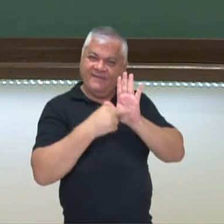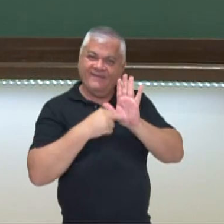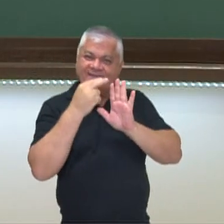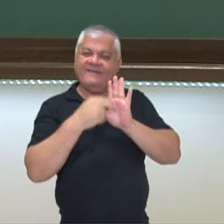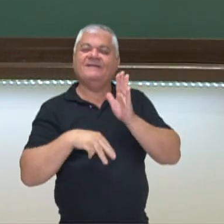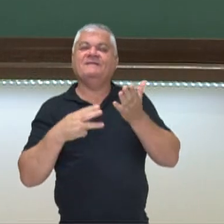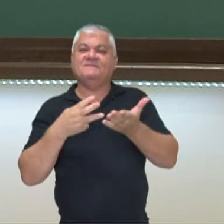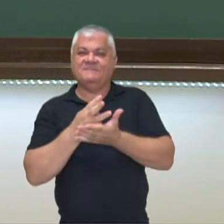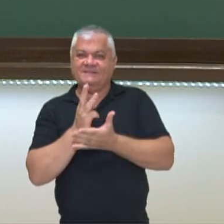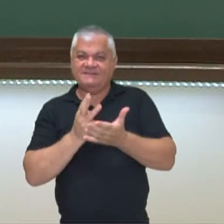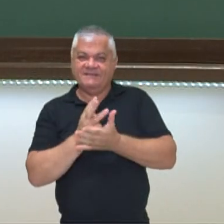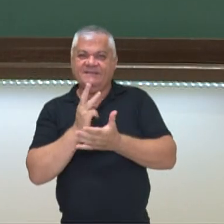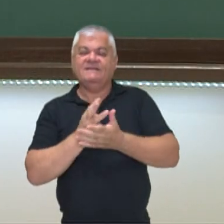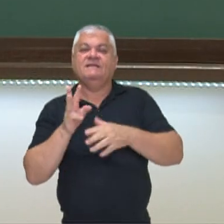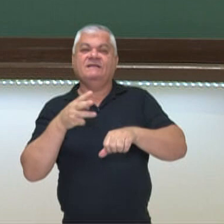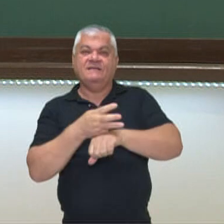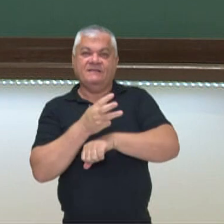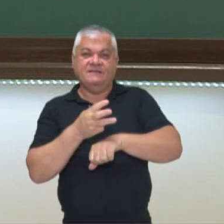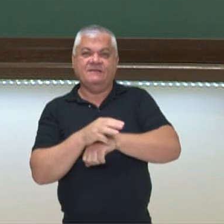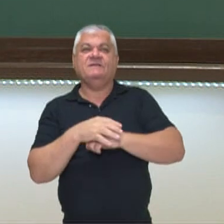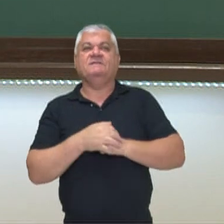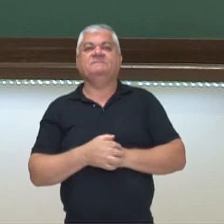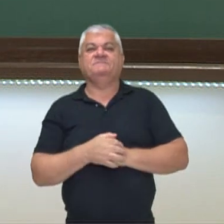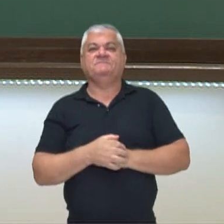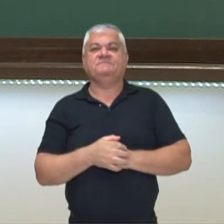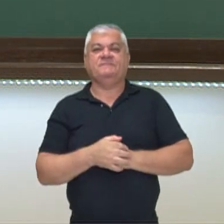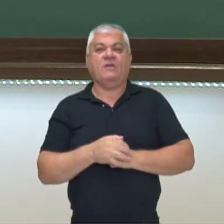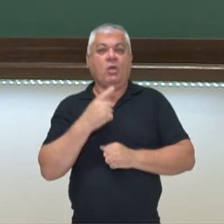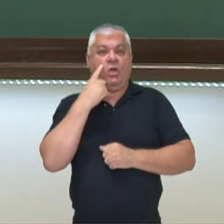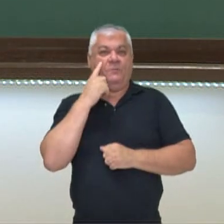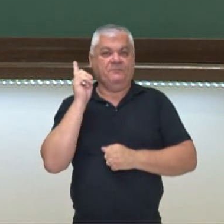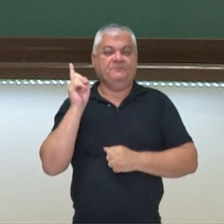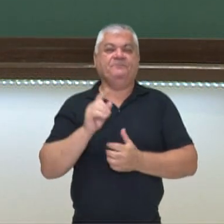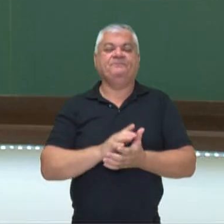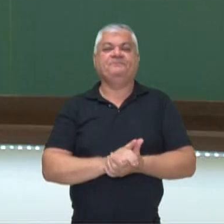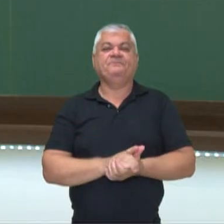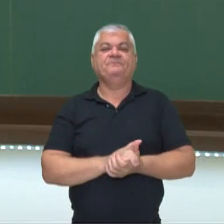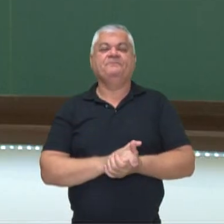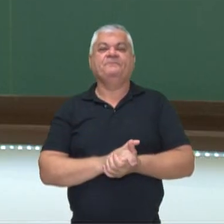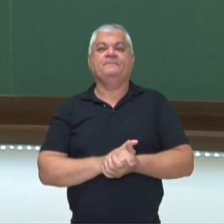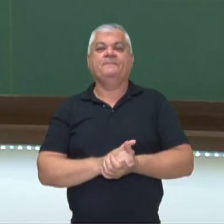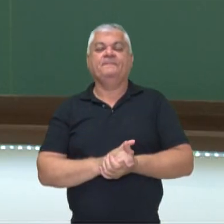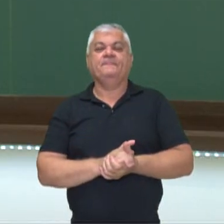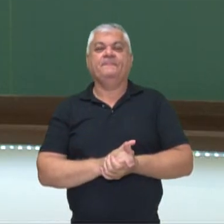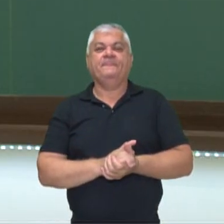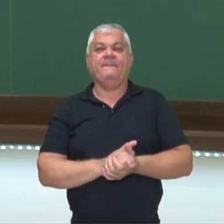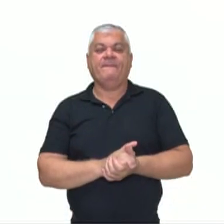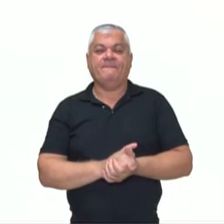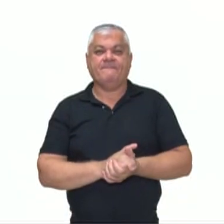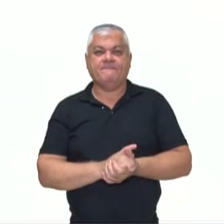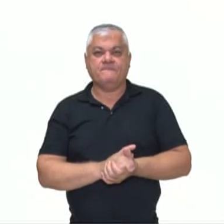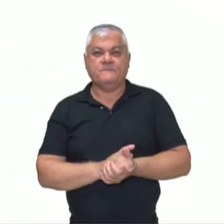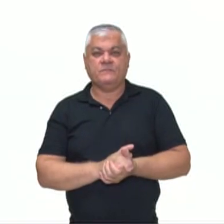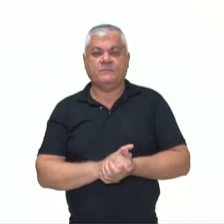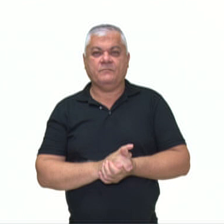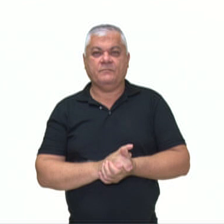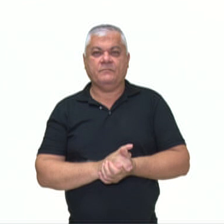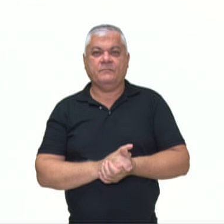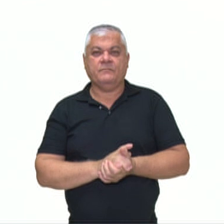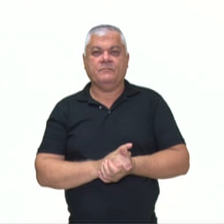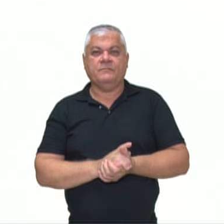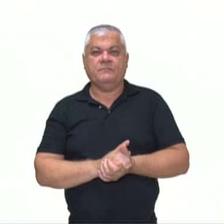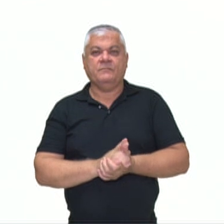mensajería instantánea entre Merche y Montse. A ver, hola, ¿qué tal? Bien, Montse, ¿y